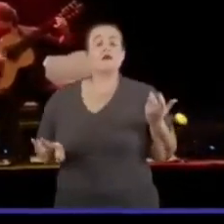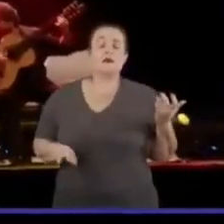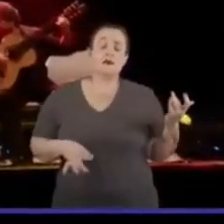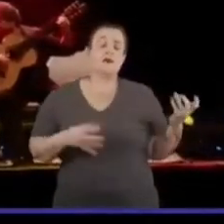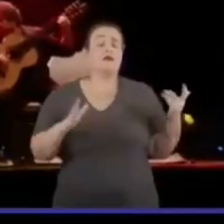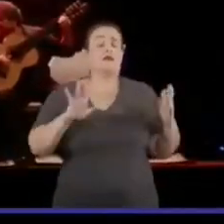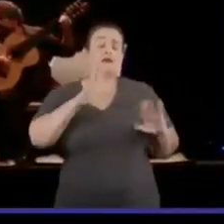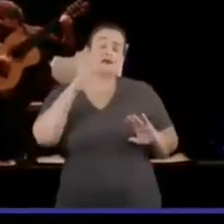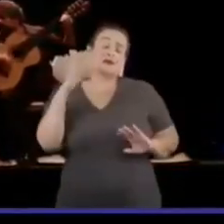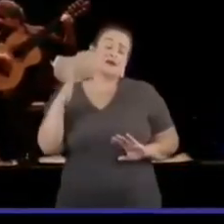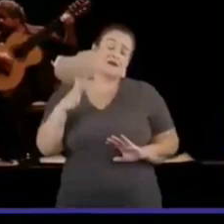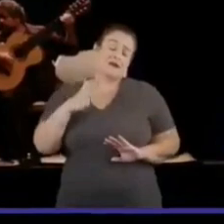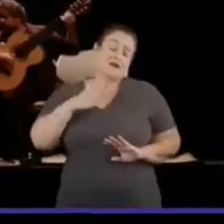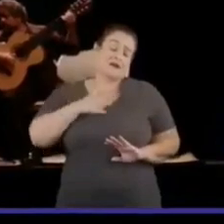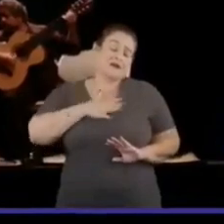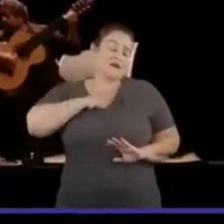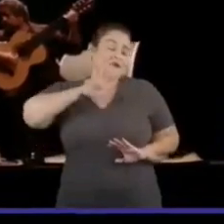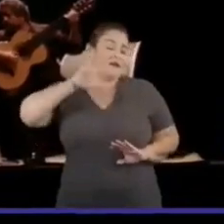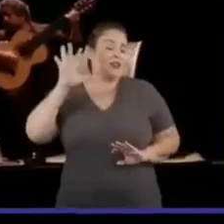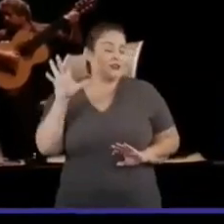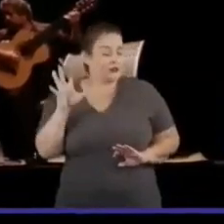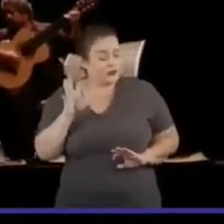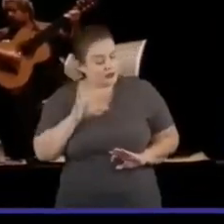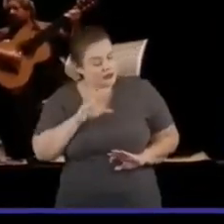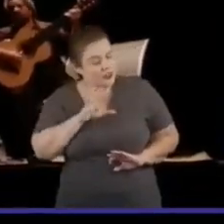Meu coração,